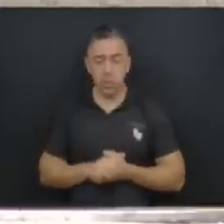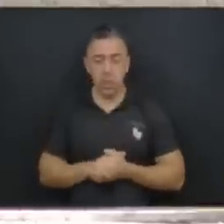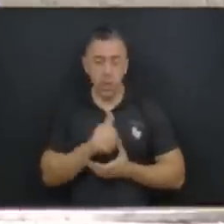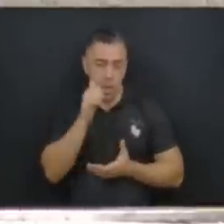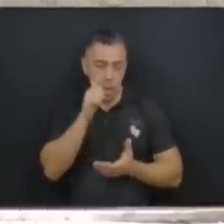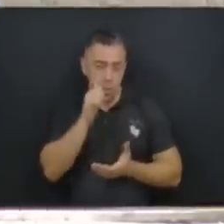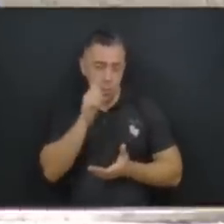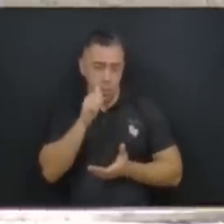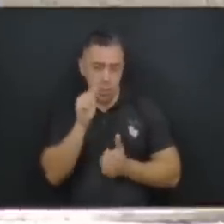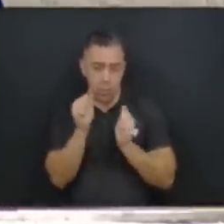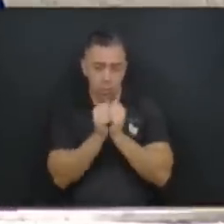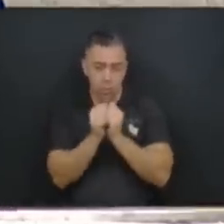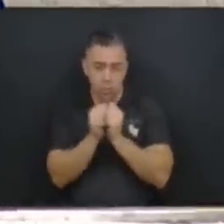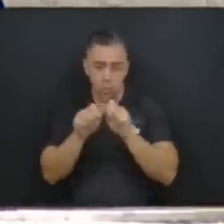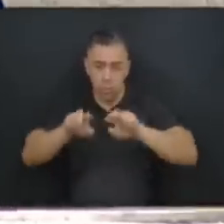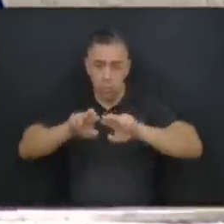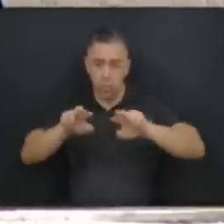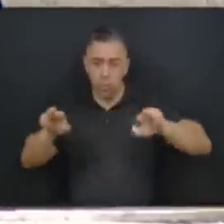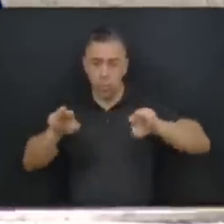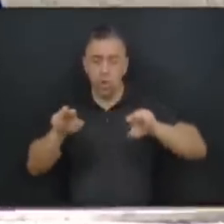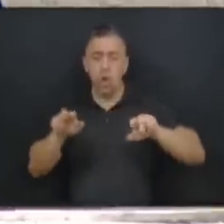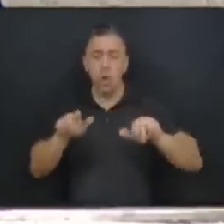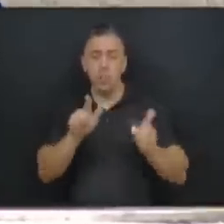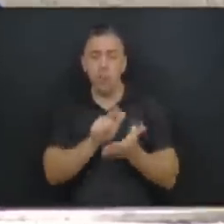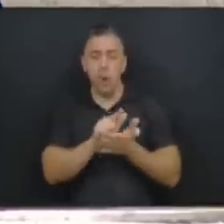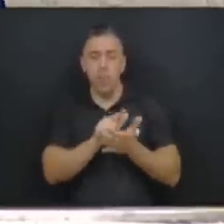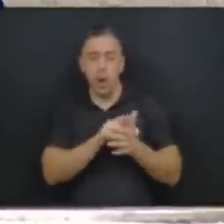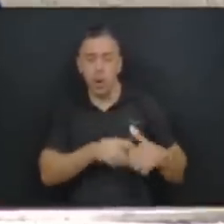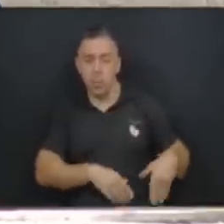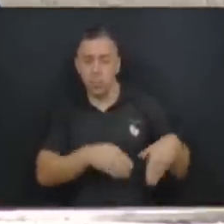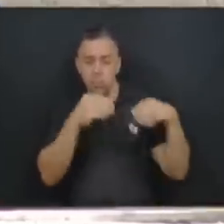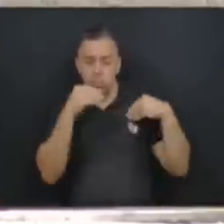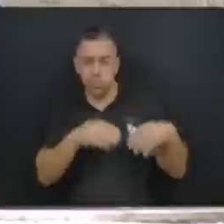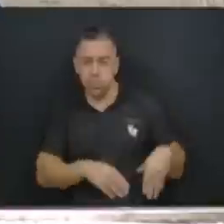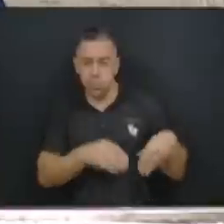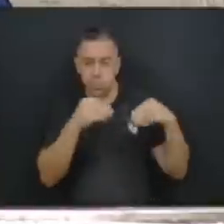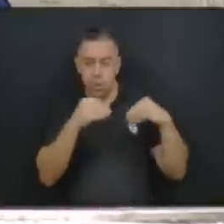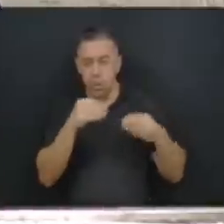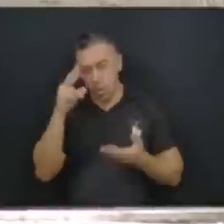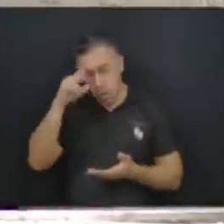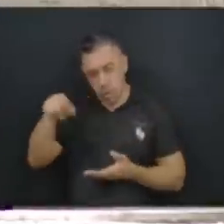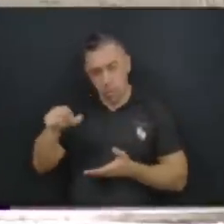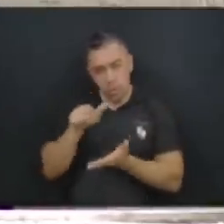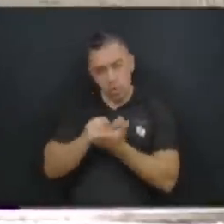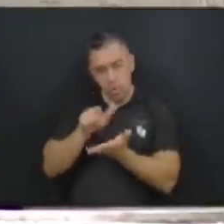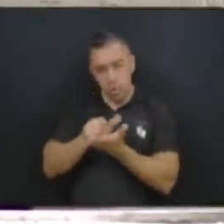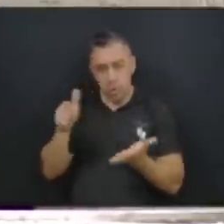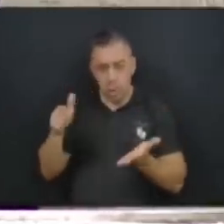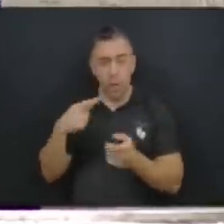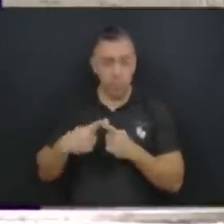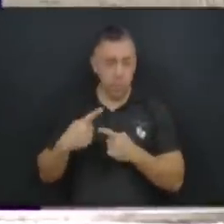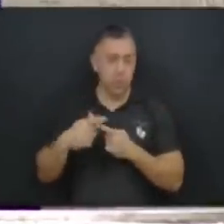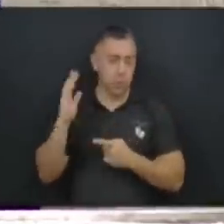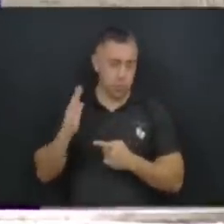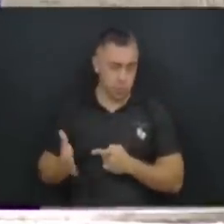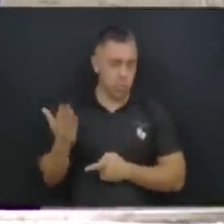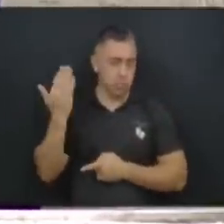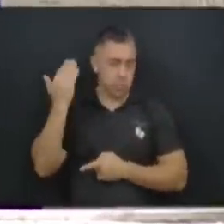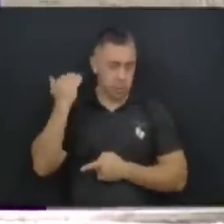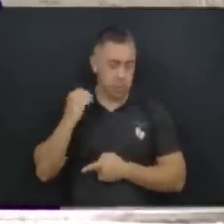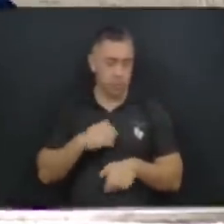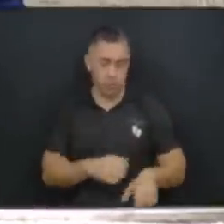mulherzinha encolhida para outro canto cheia de jornal eu lembro do jornal porque eu também já me cobrir com o jornal o jornal